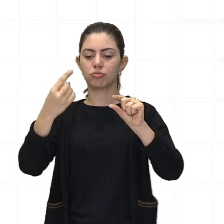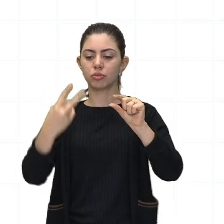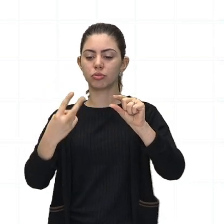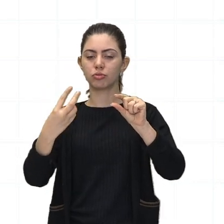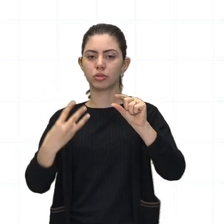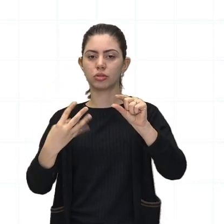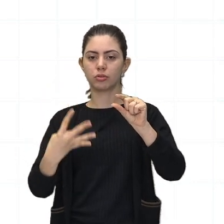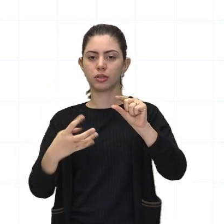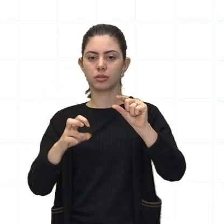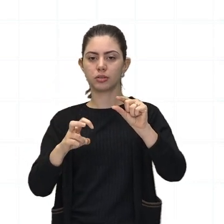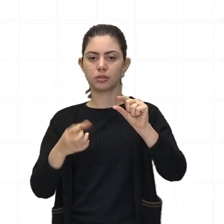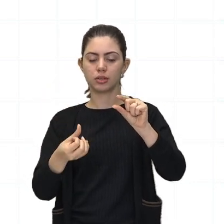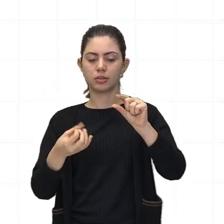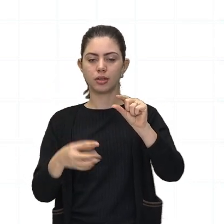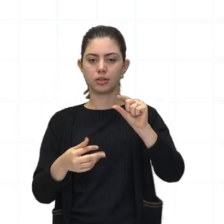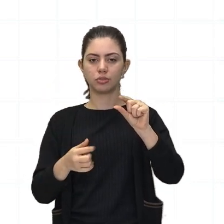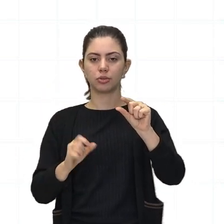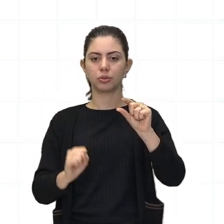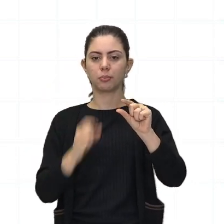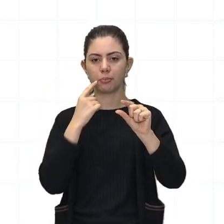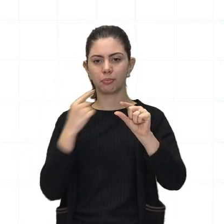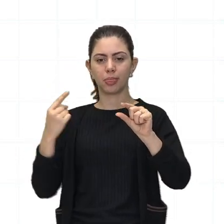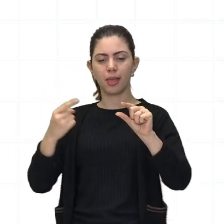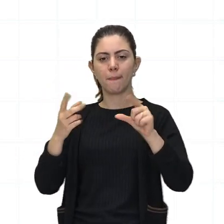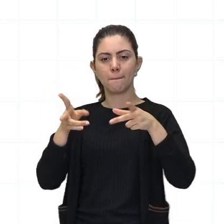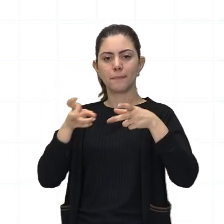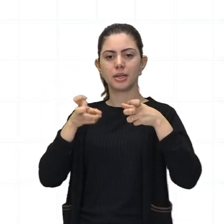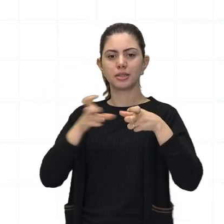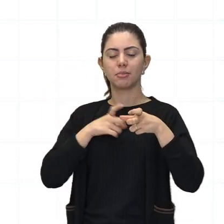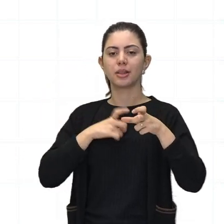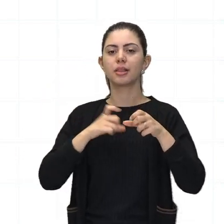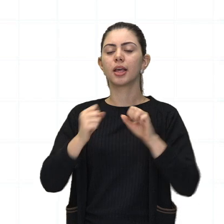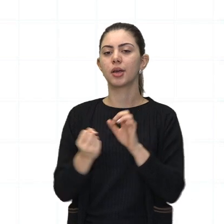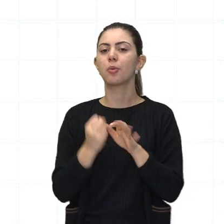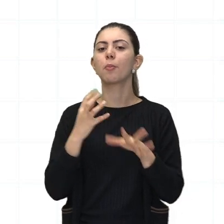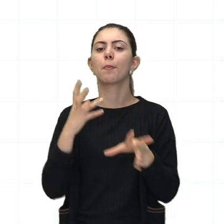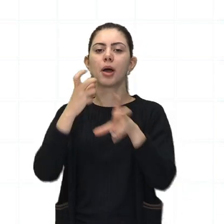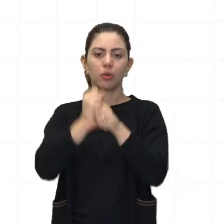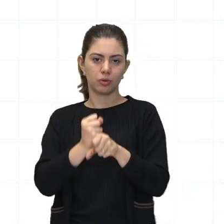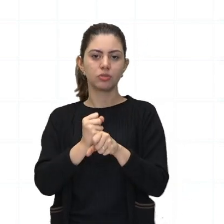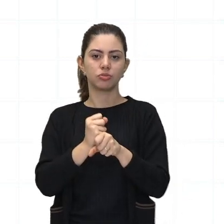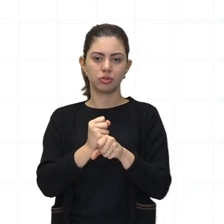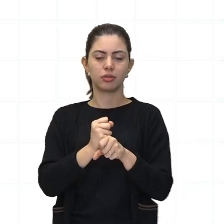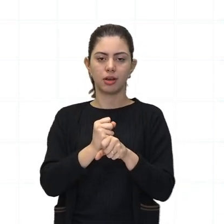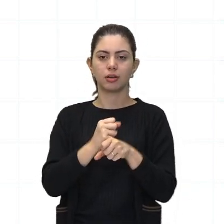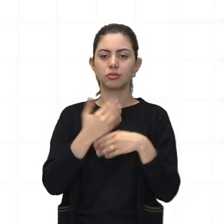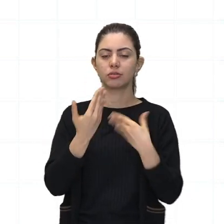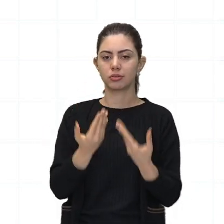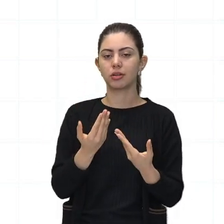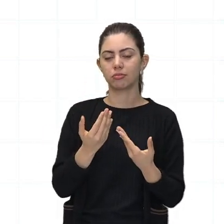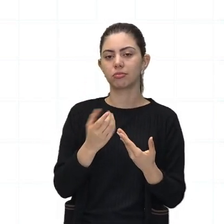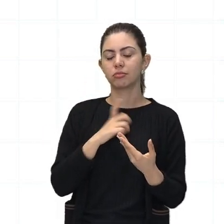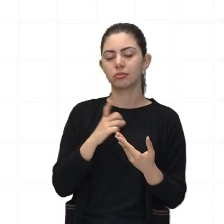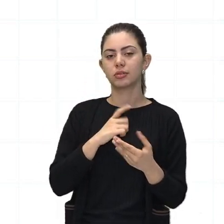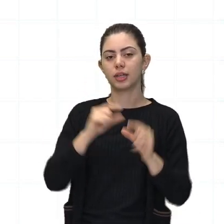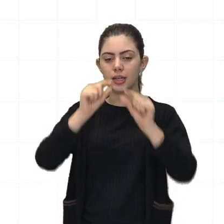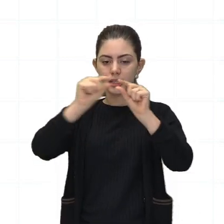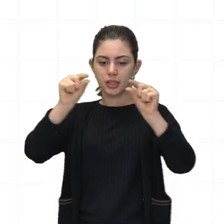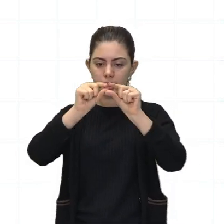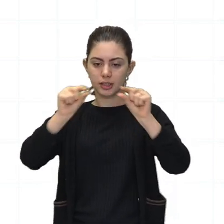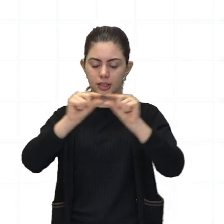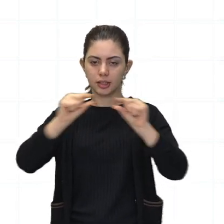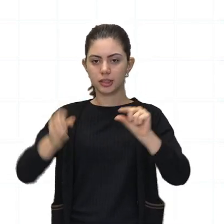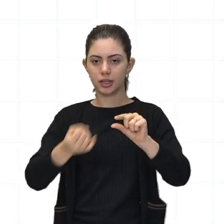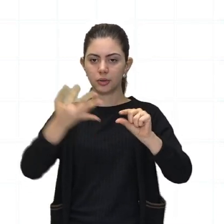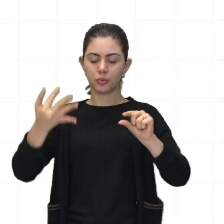grande. Só que o das estrofes tem uma quantidade de versos dentro. Só que são quantos versos tiver, quantas estrofes, quantos